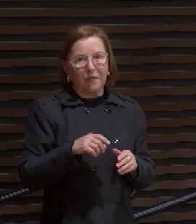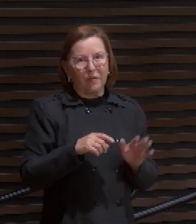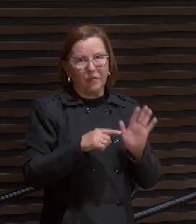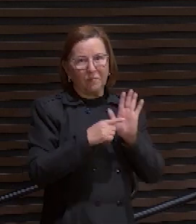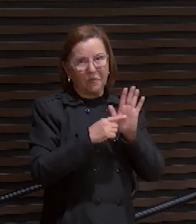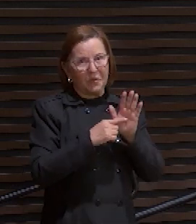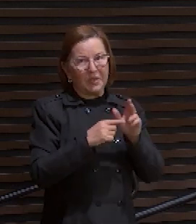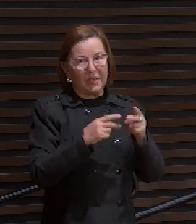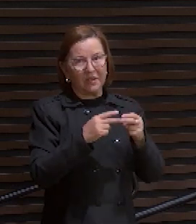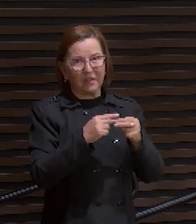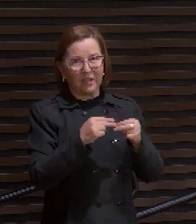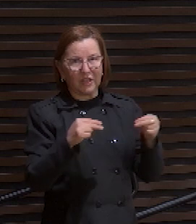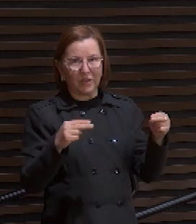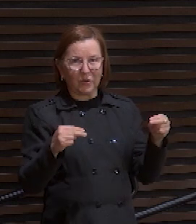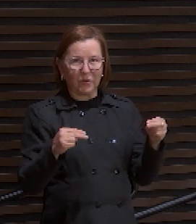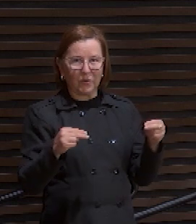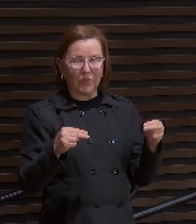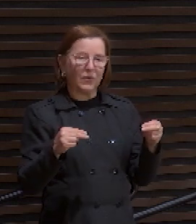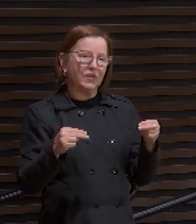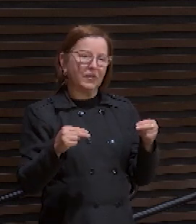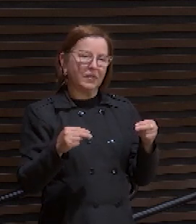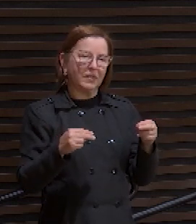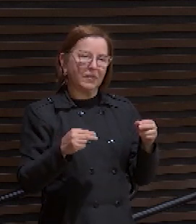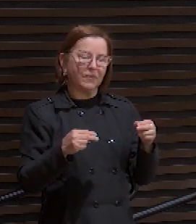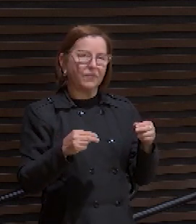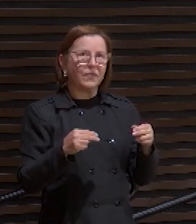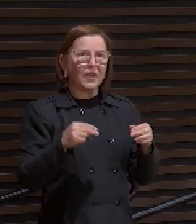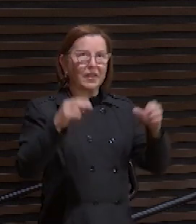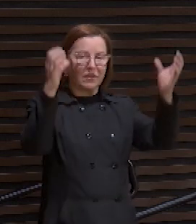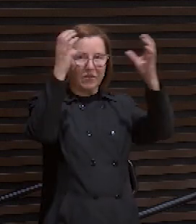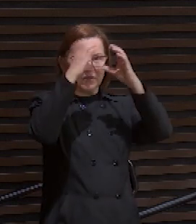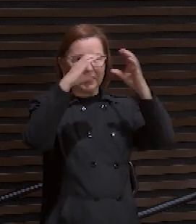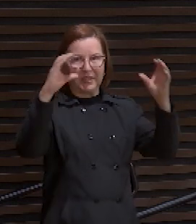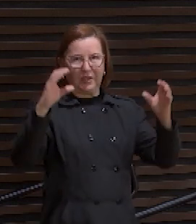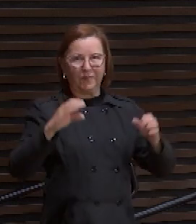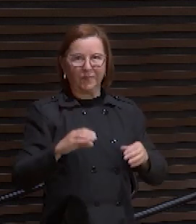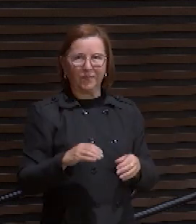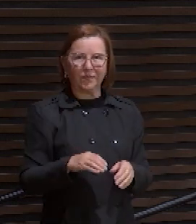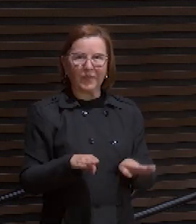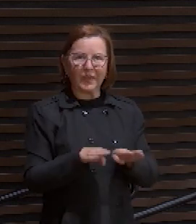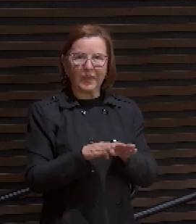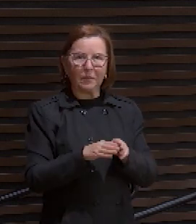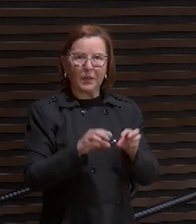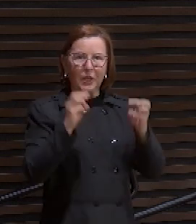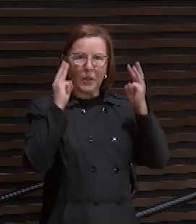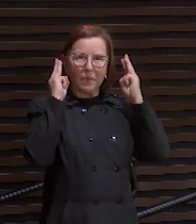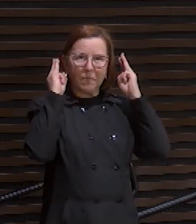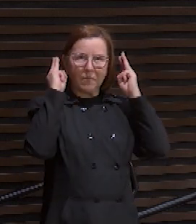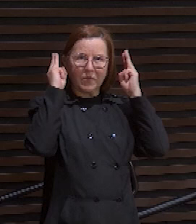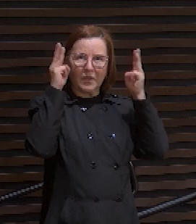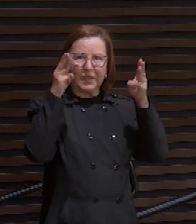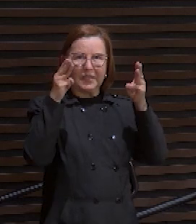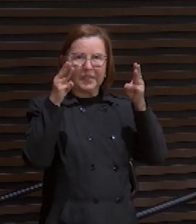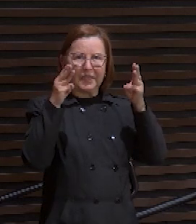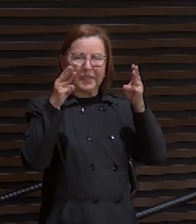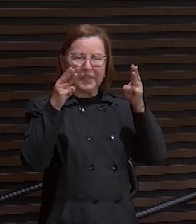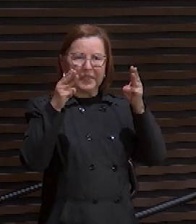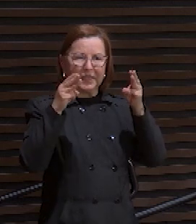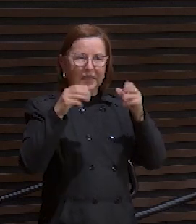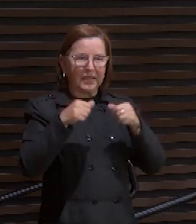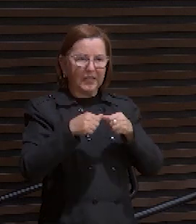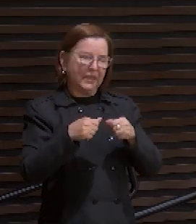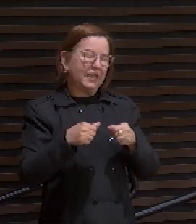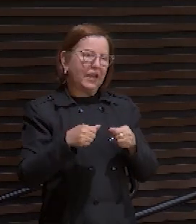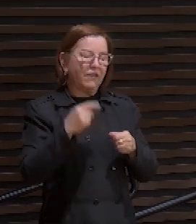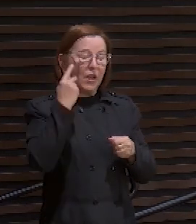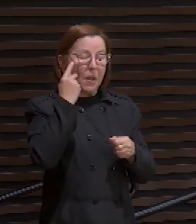Moisés divinamente instruído quando estava para construir o tabernáculo,